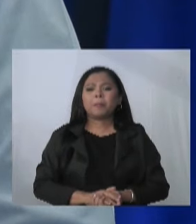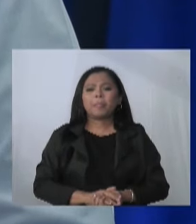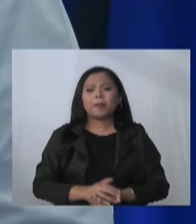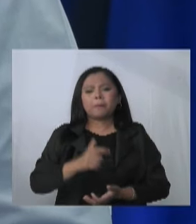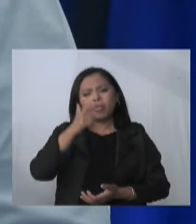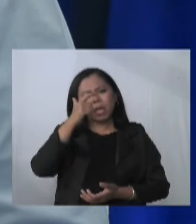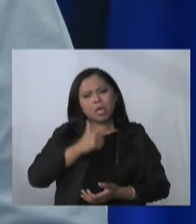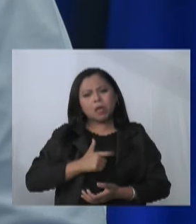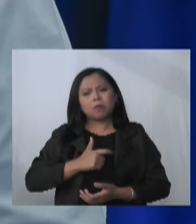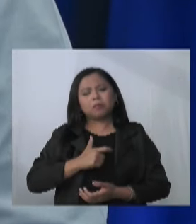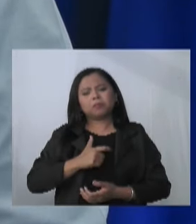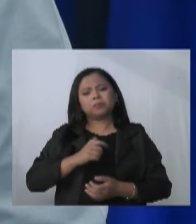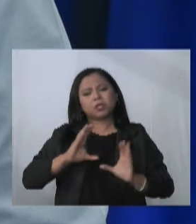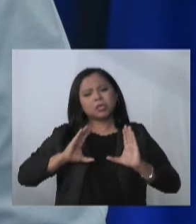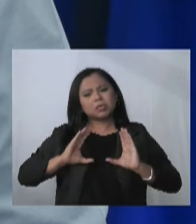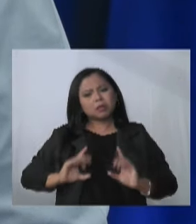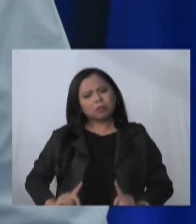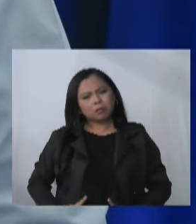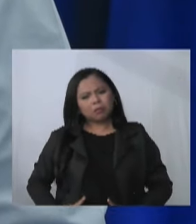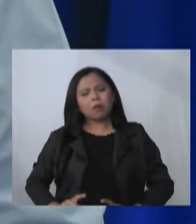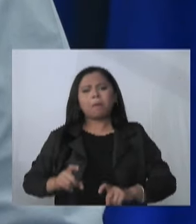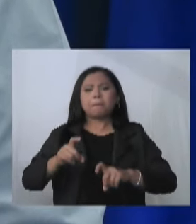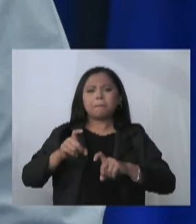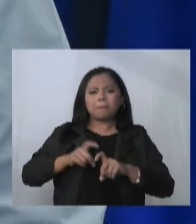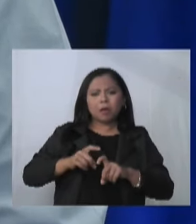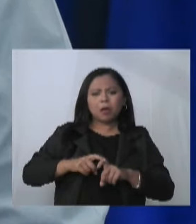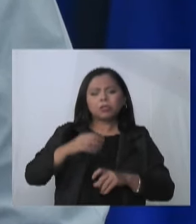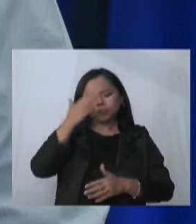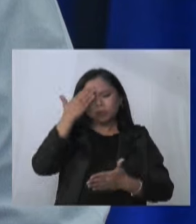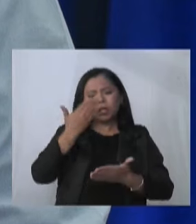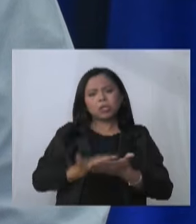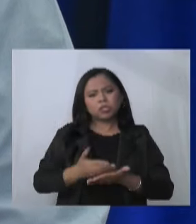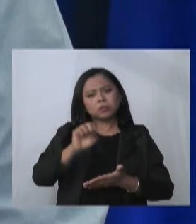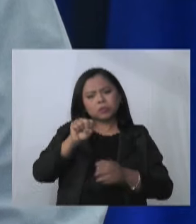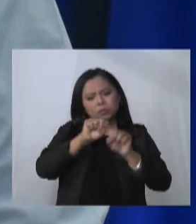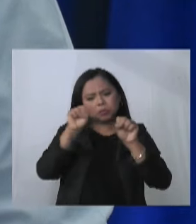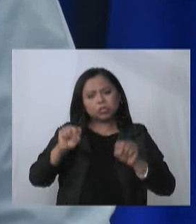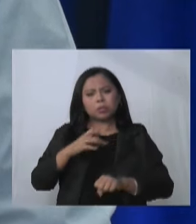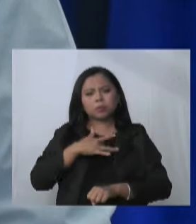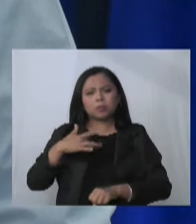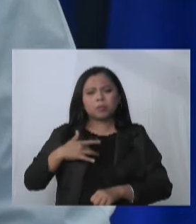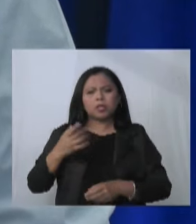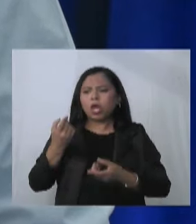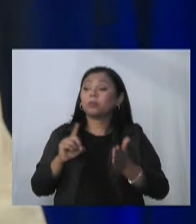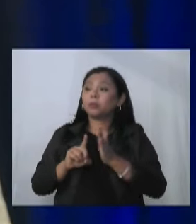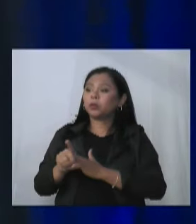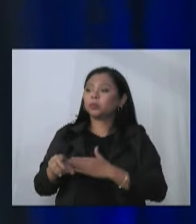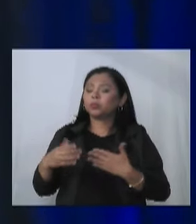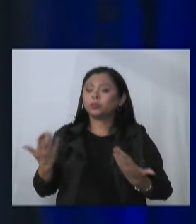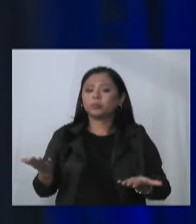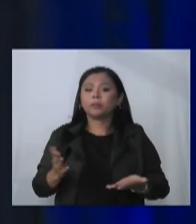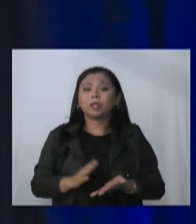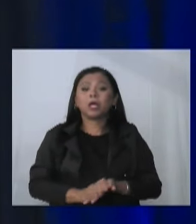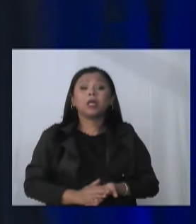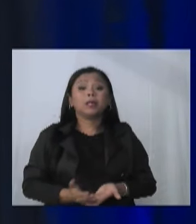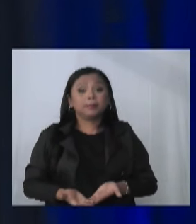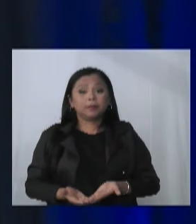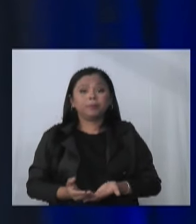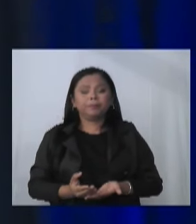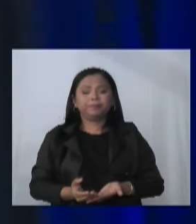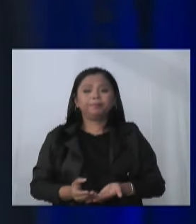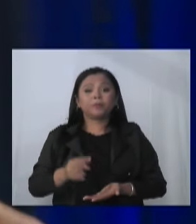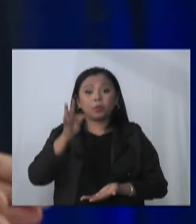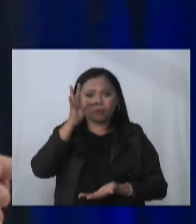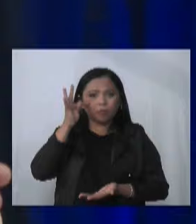médico, acredito no sistema público, sou contra a privatização de imóveis no centro da cidade. Deputado Fábio Novo.